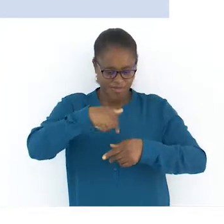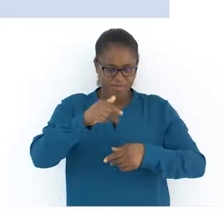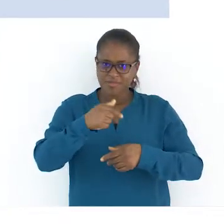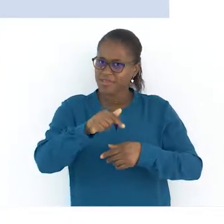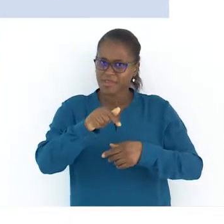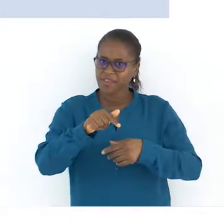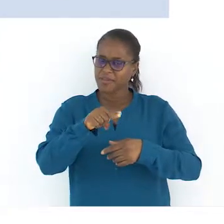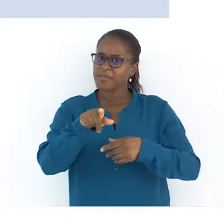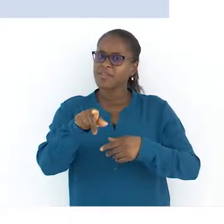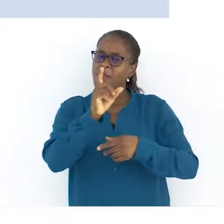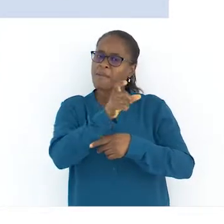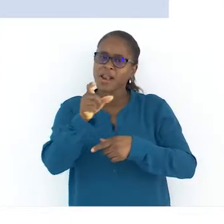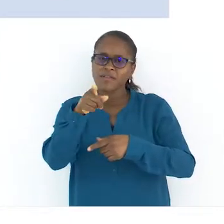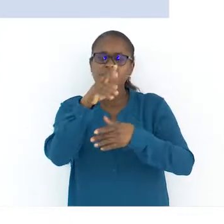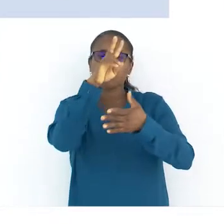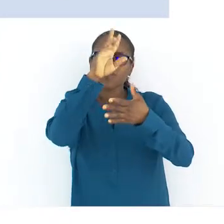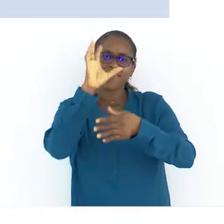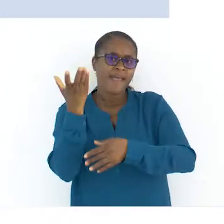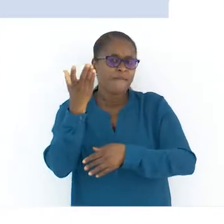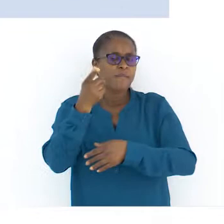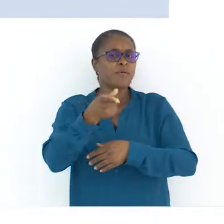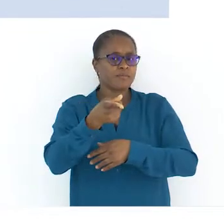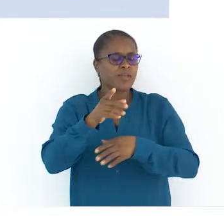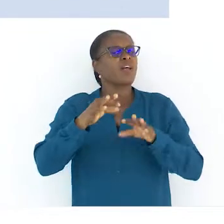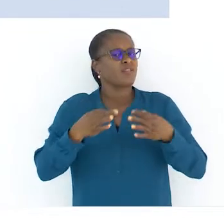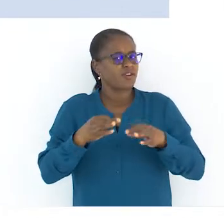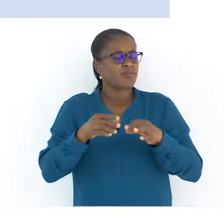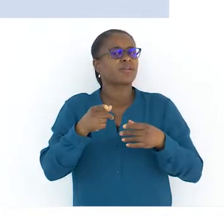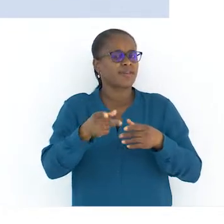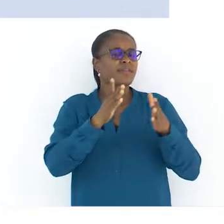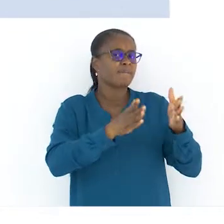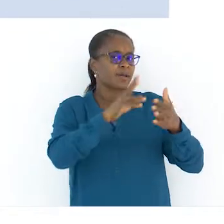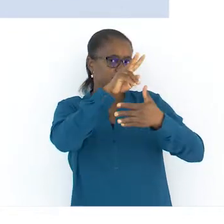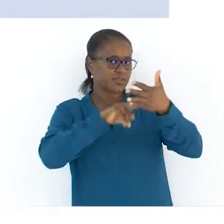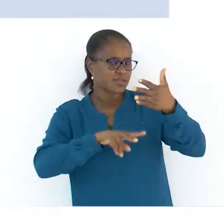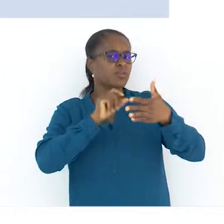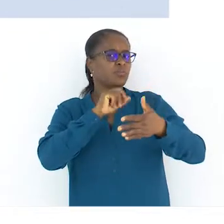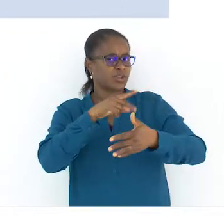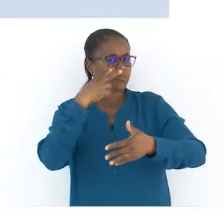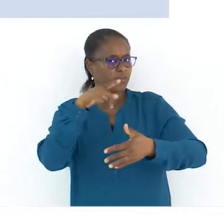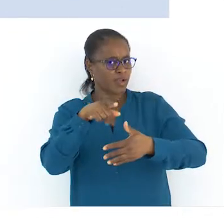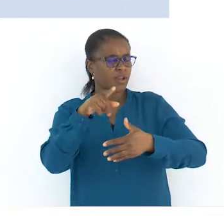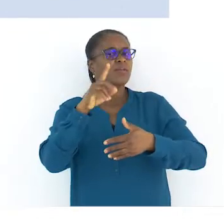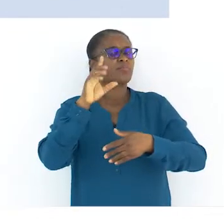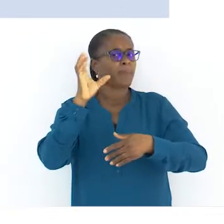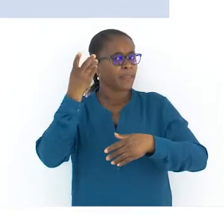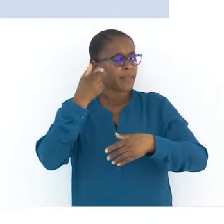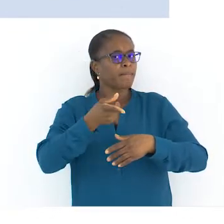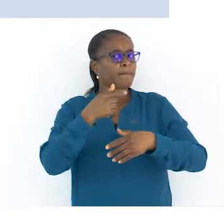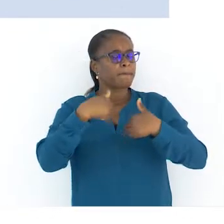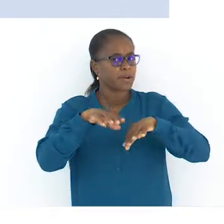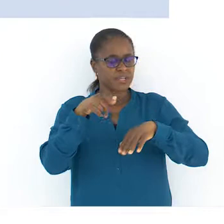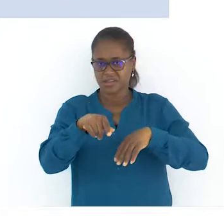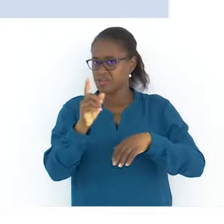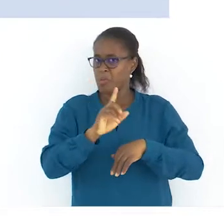temos referência ao tempo. Normalmente, nessa parte do texto podemos encontrar referência ao tempo, mas infelizmente aqui